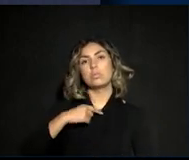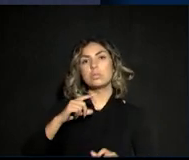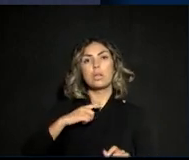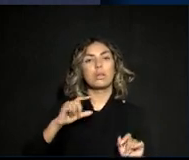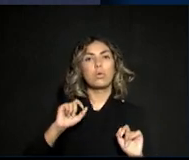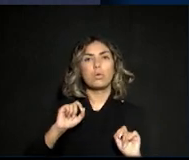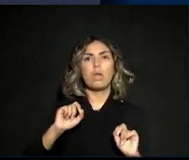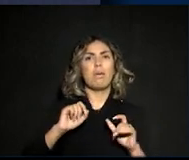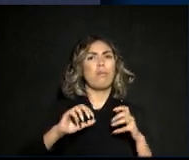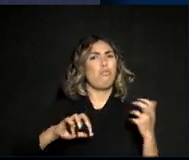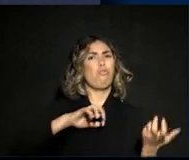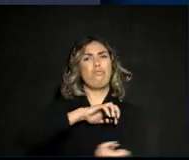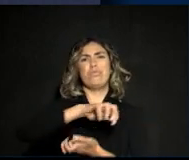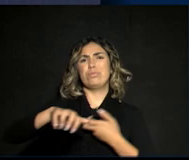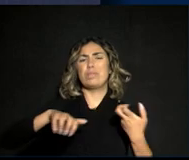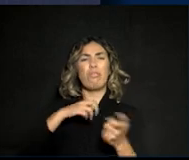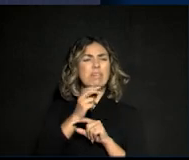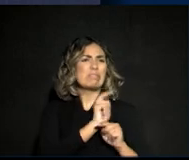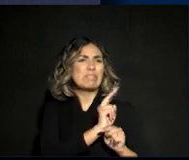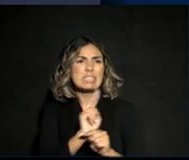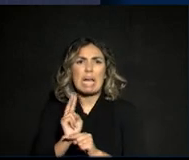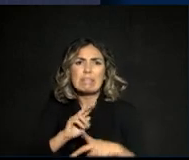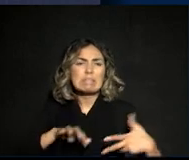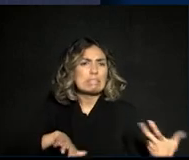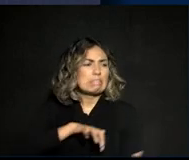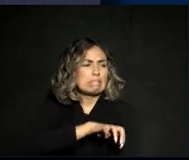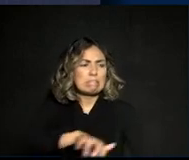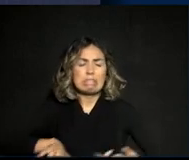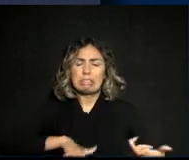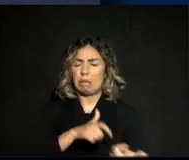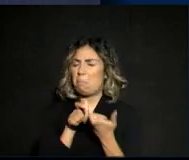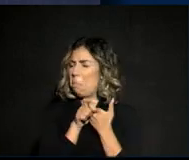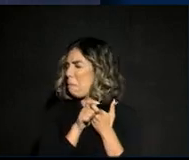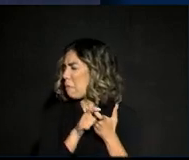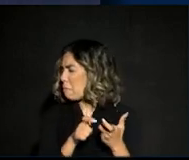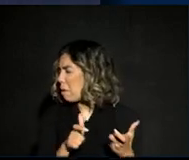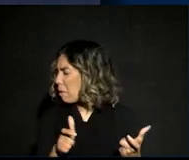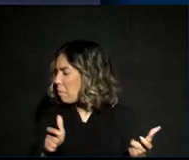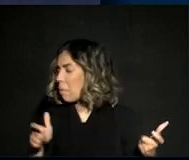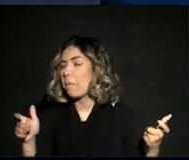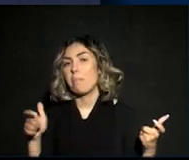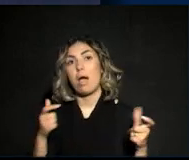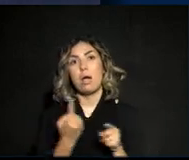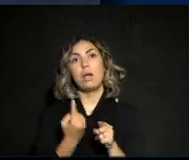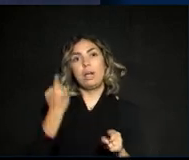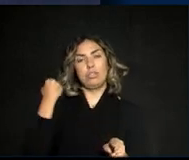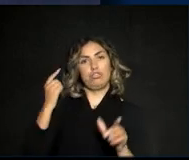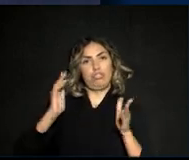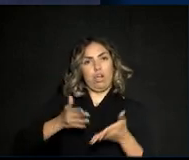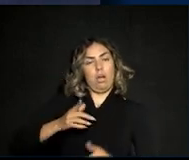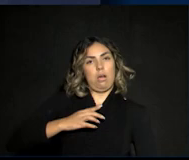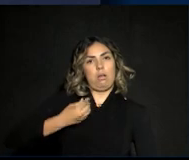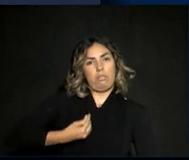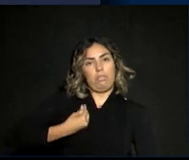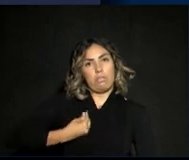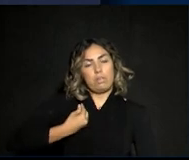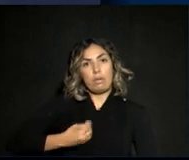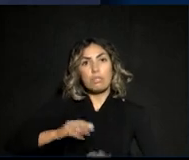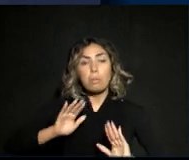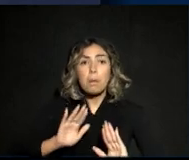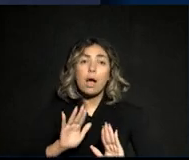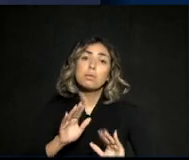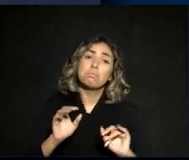confusão fiscal muito maior do que aquela que se a Cristiane TV é